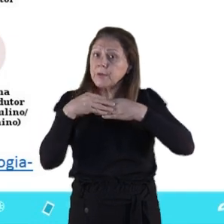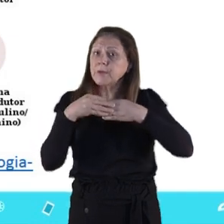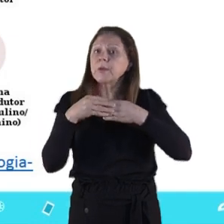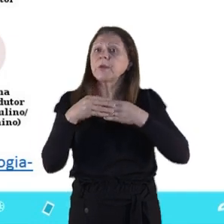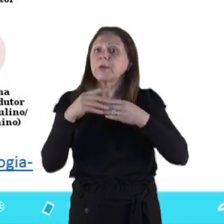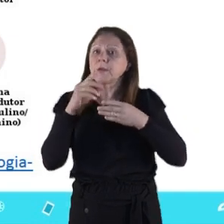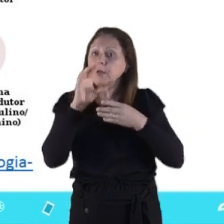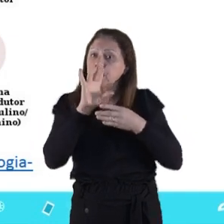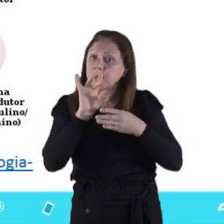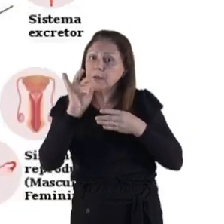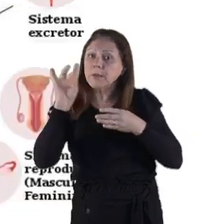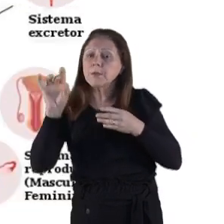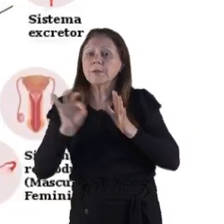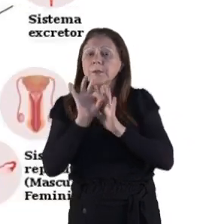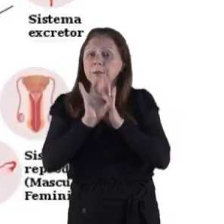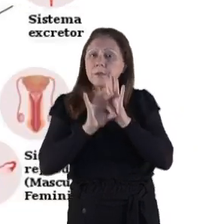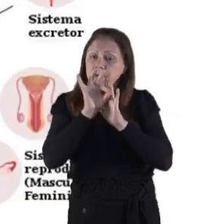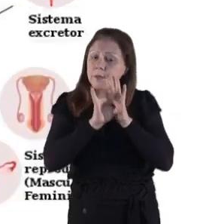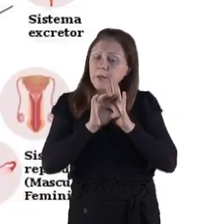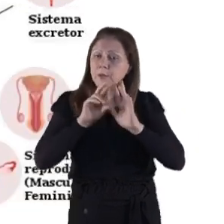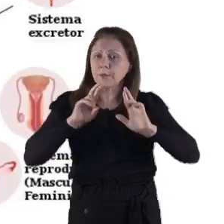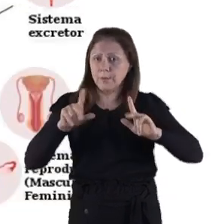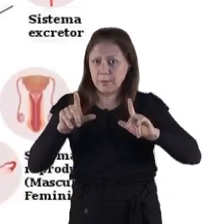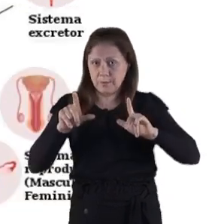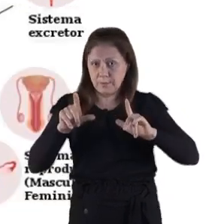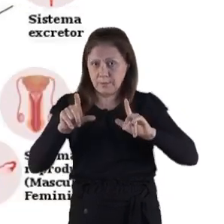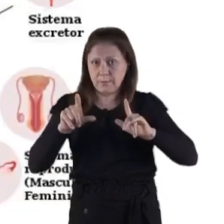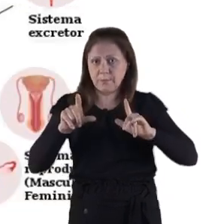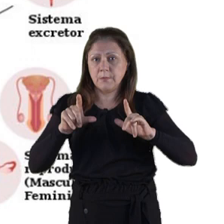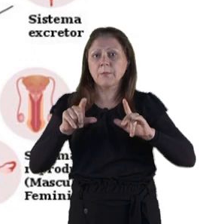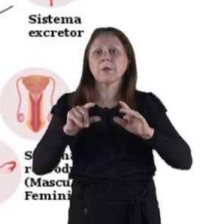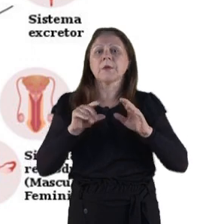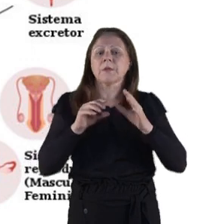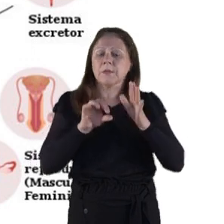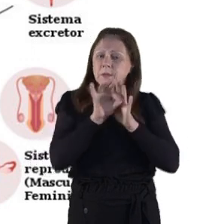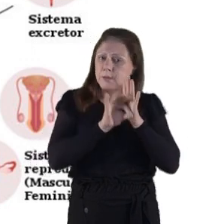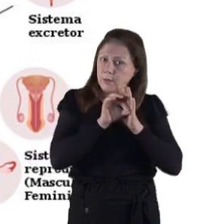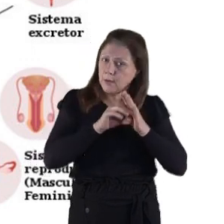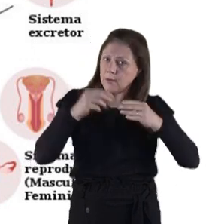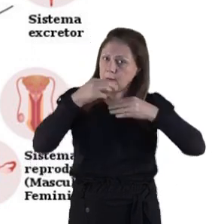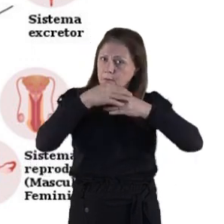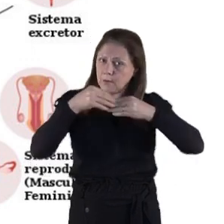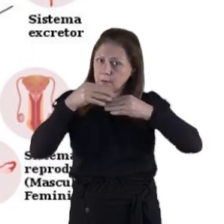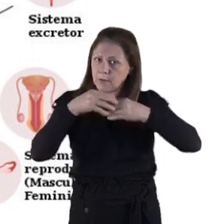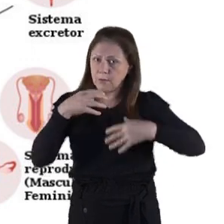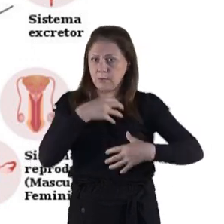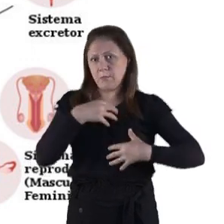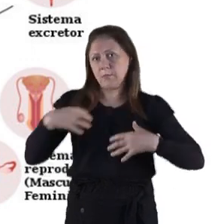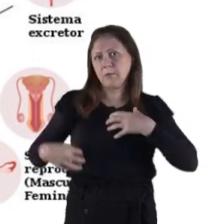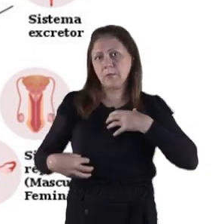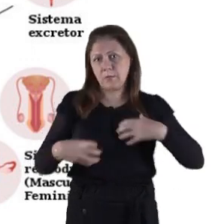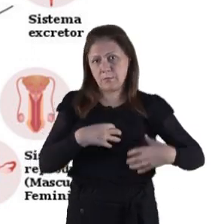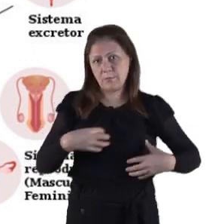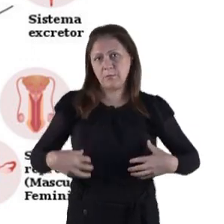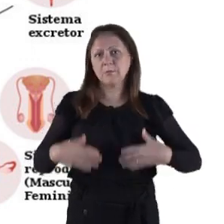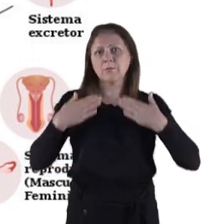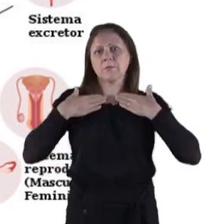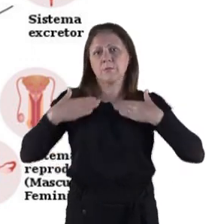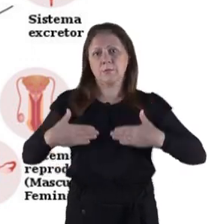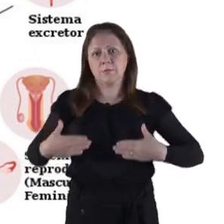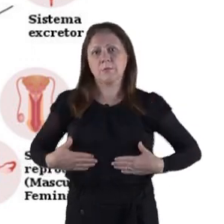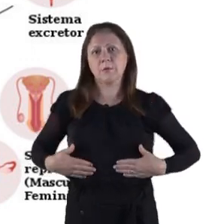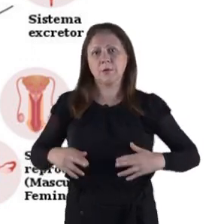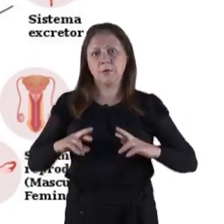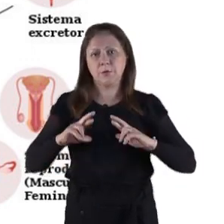fazendo uma cadeia, uma divisão. Célula, tecido, chegamos nos órgãos. Então, a gente tem aqui os órgãos do nosso corpo